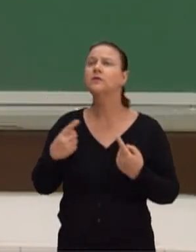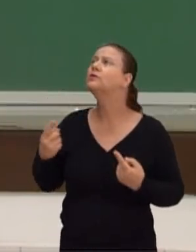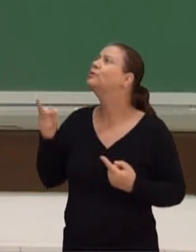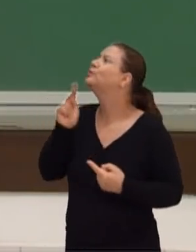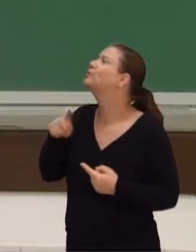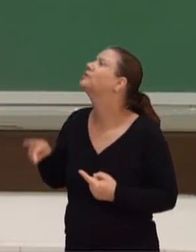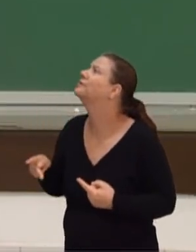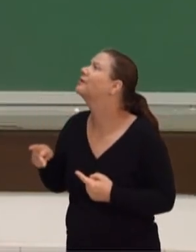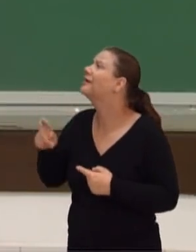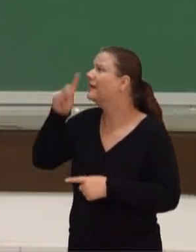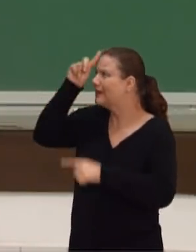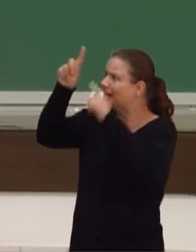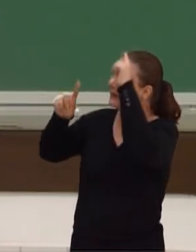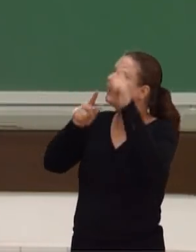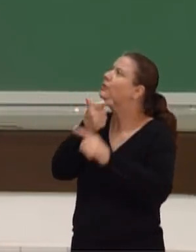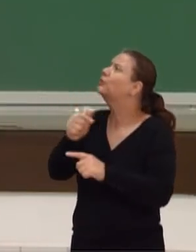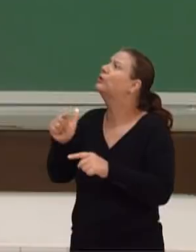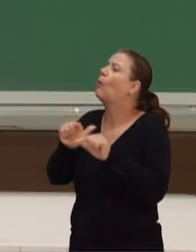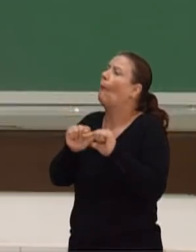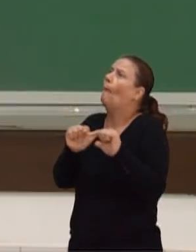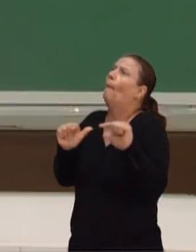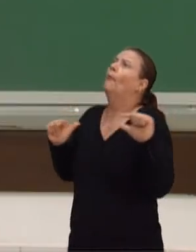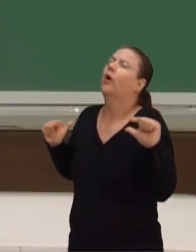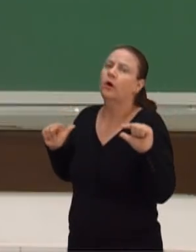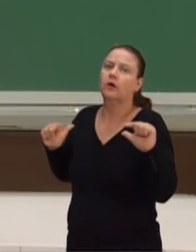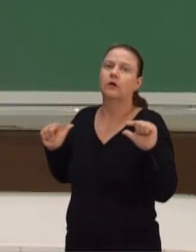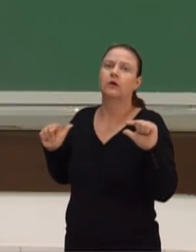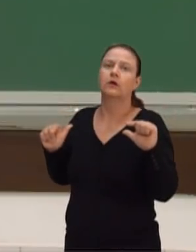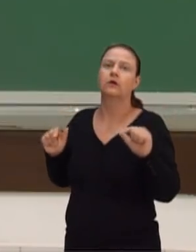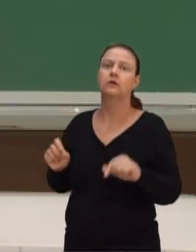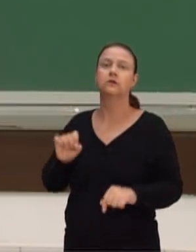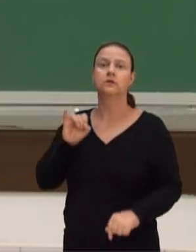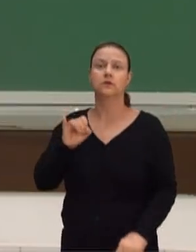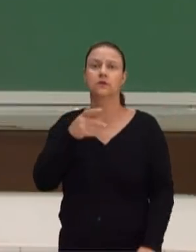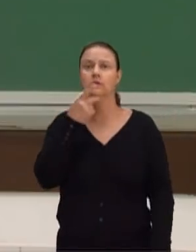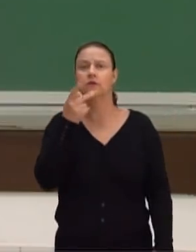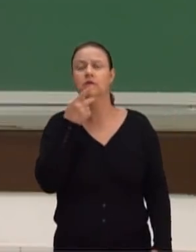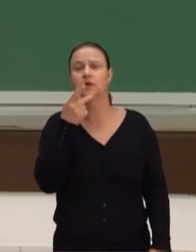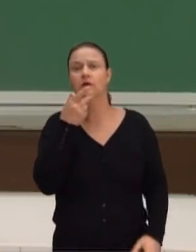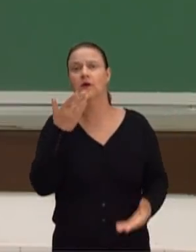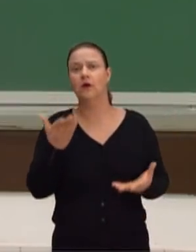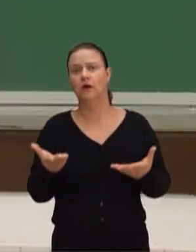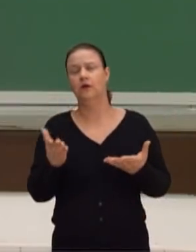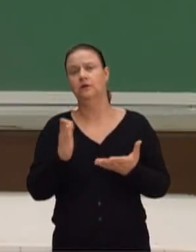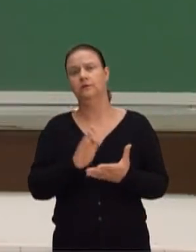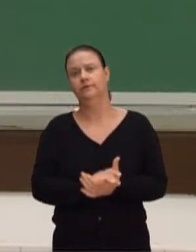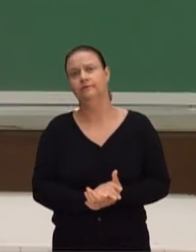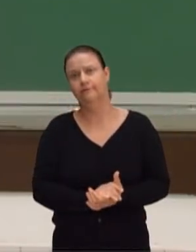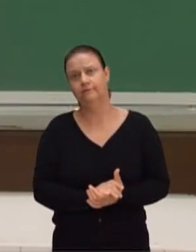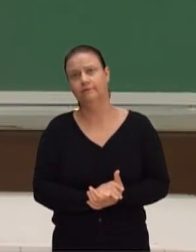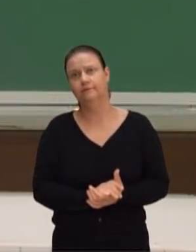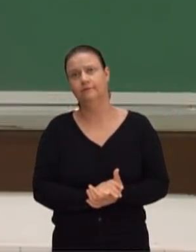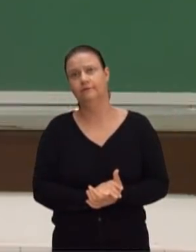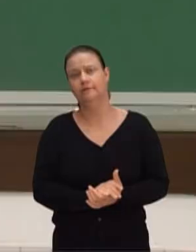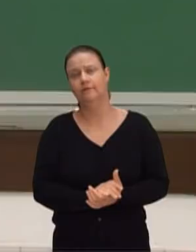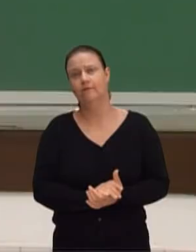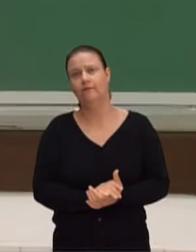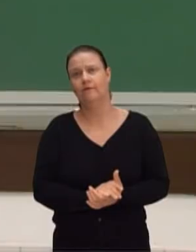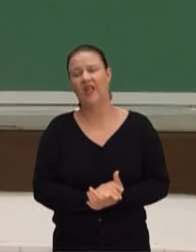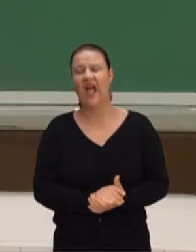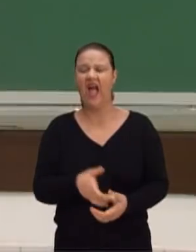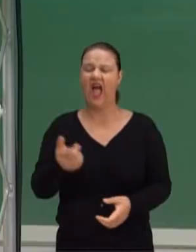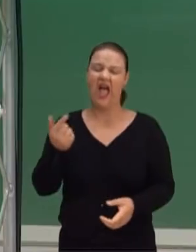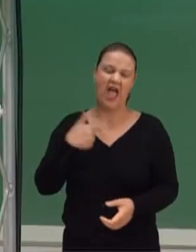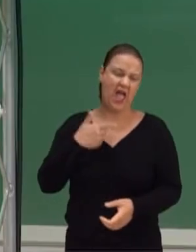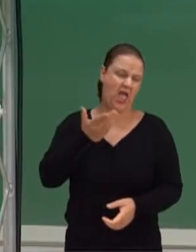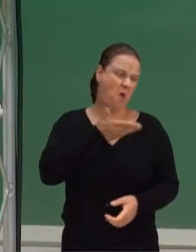as ideias não vêm. Se você conta isso em voz alta, o seu colega que também está com um pouquinho de dificuldade fala, ah, é verdade.